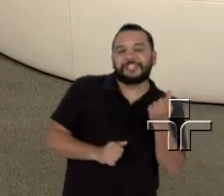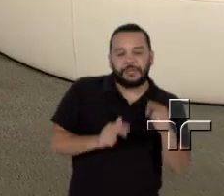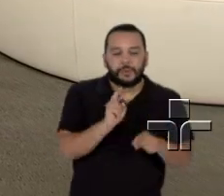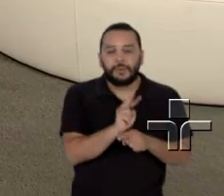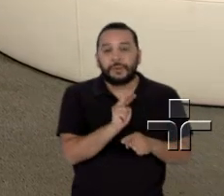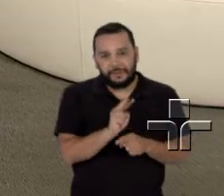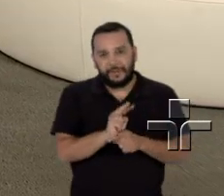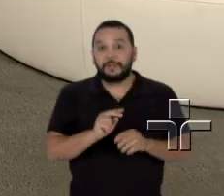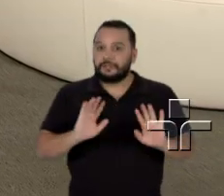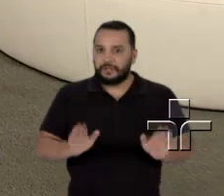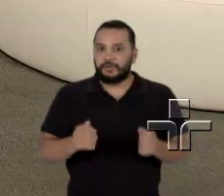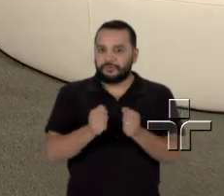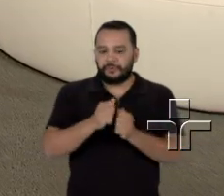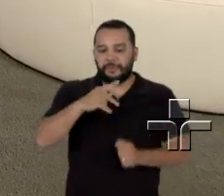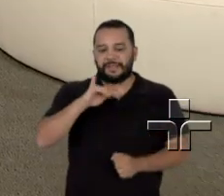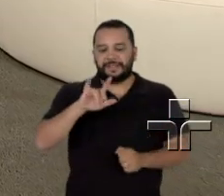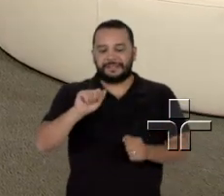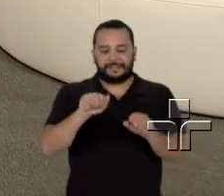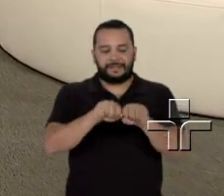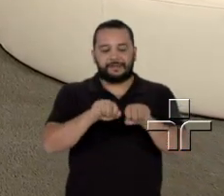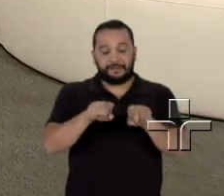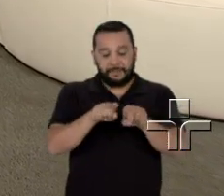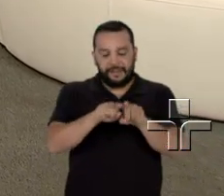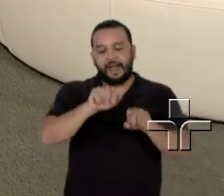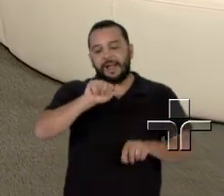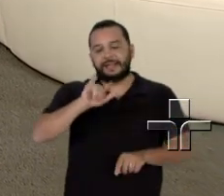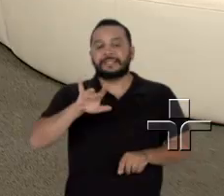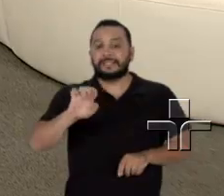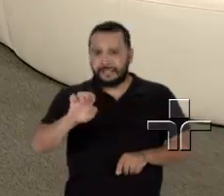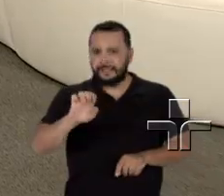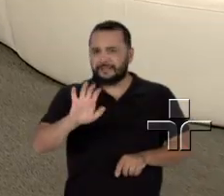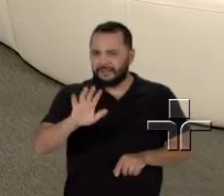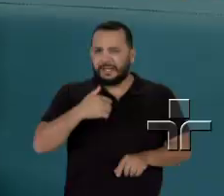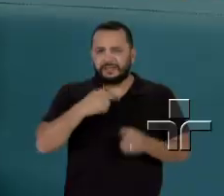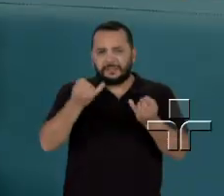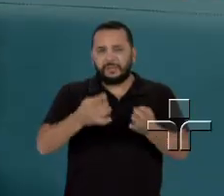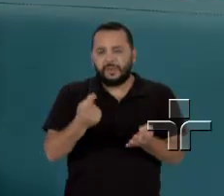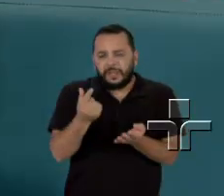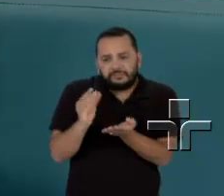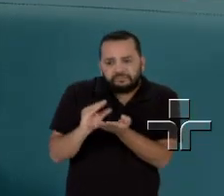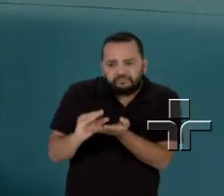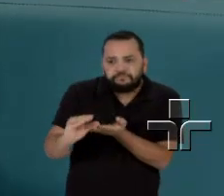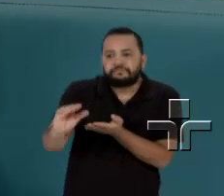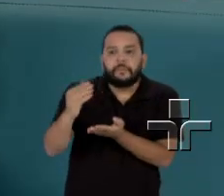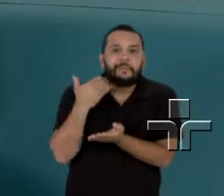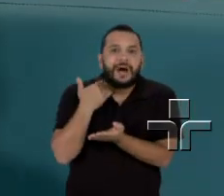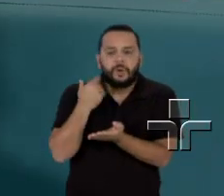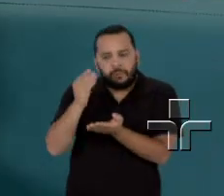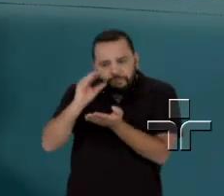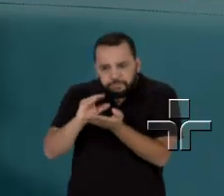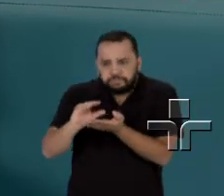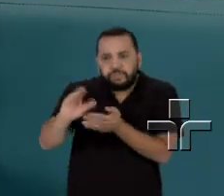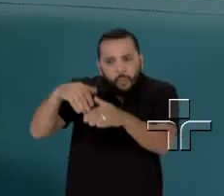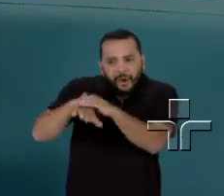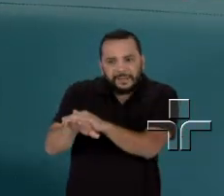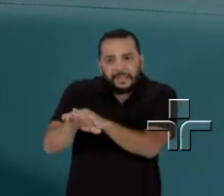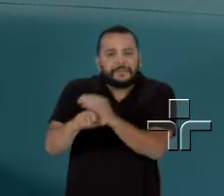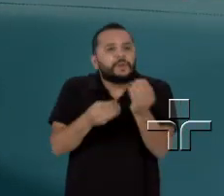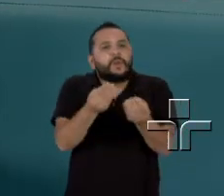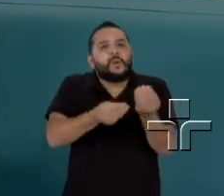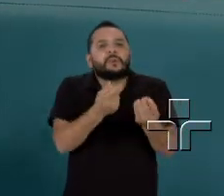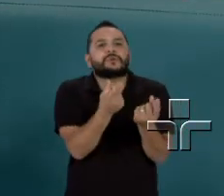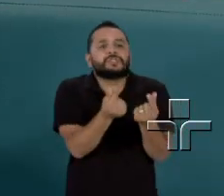eu queria saber o seguinte a gente falou de investimentos tal mas patrícia tem alguma dica como é que faz para sobrar pra mulher